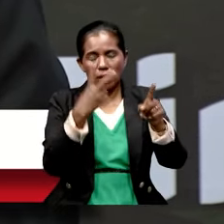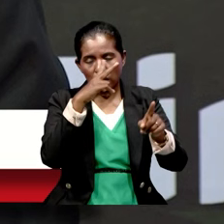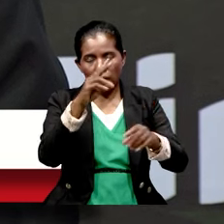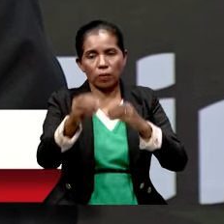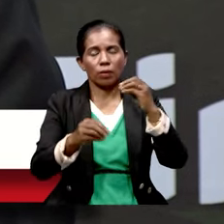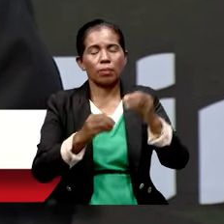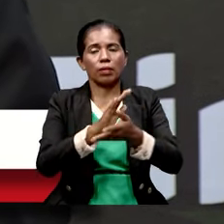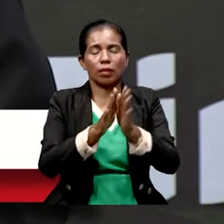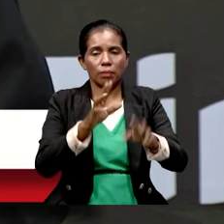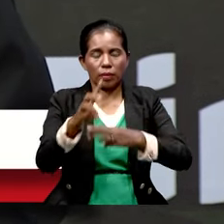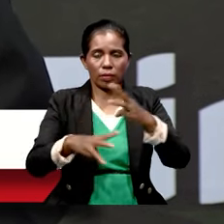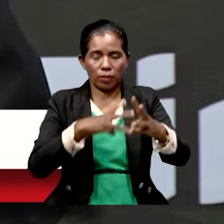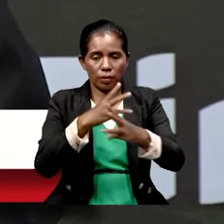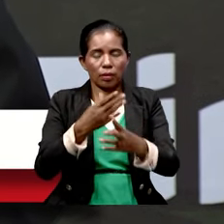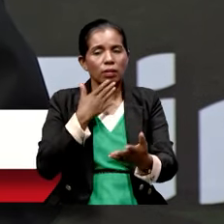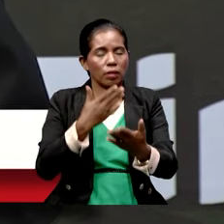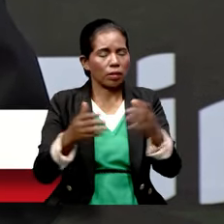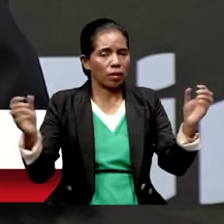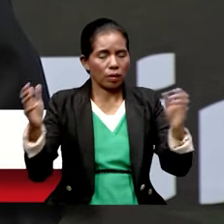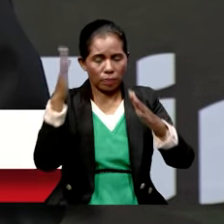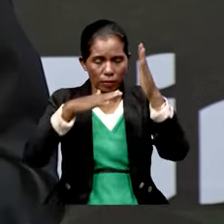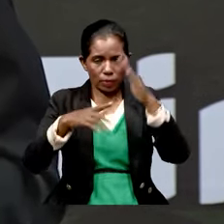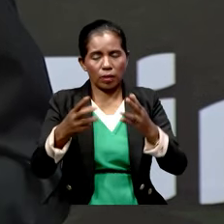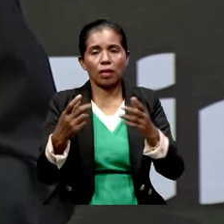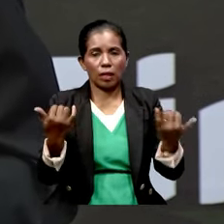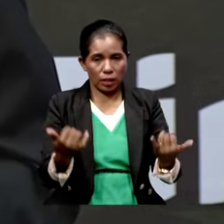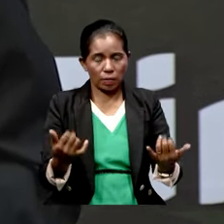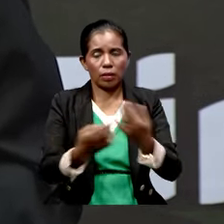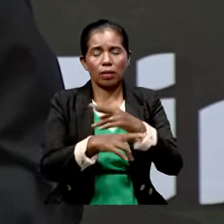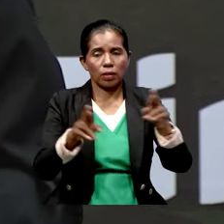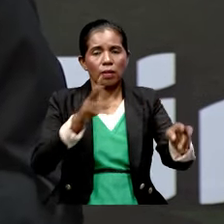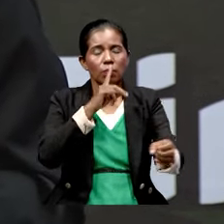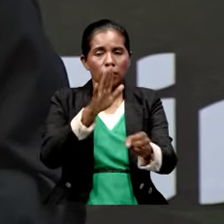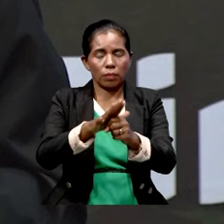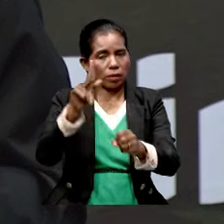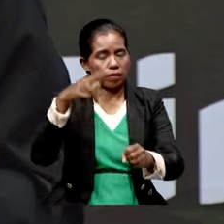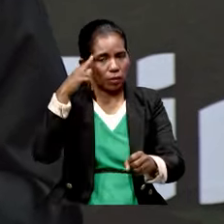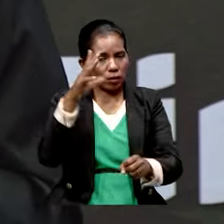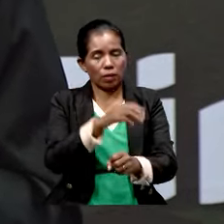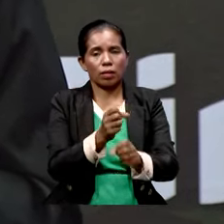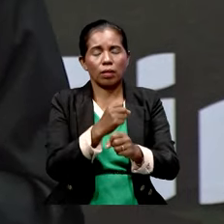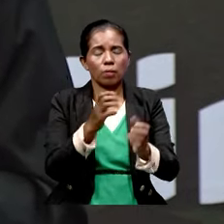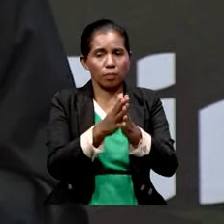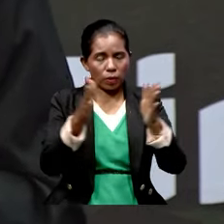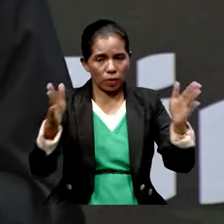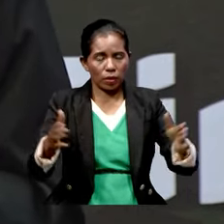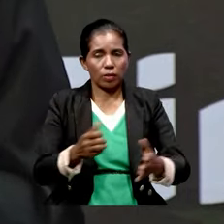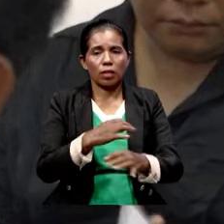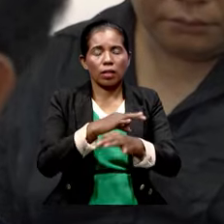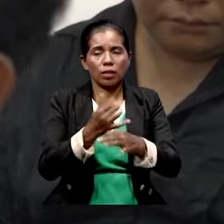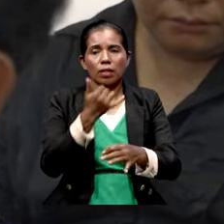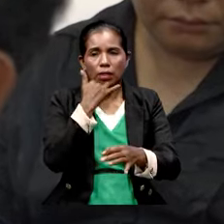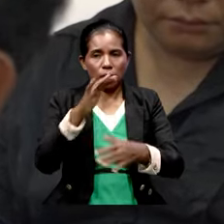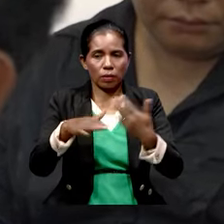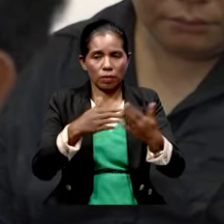mundo tomak. Nia sucesso laos acidente ida, e da nema resultado husi compromisso político. Nebe maka Korazen atau dia salah sira